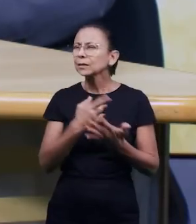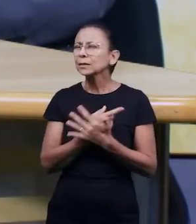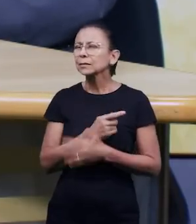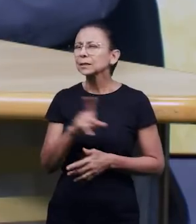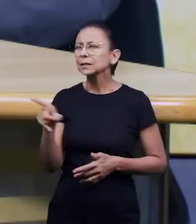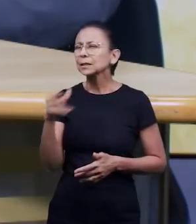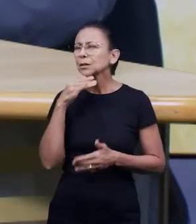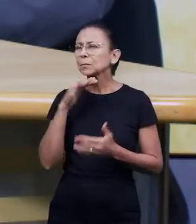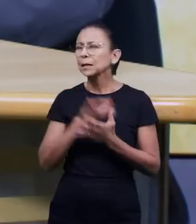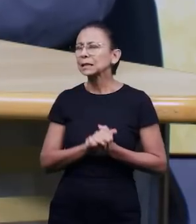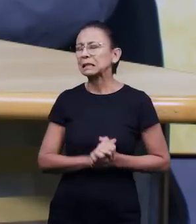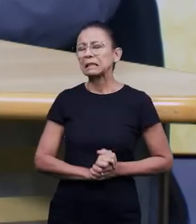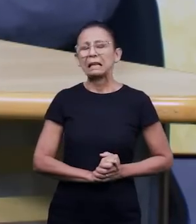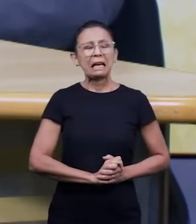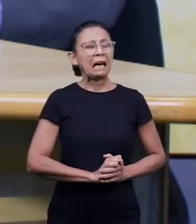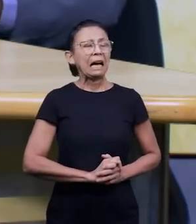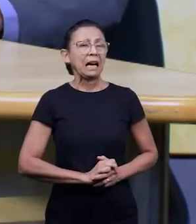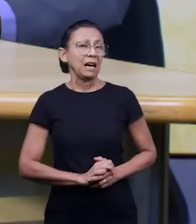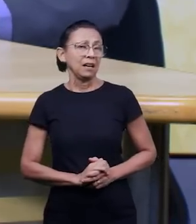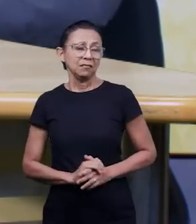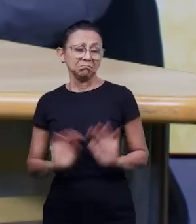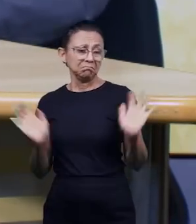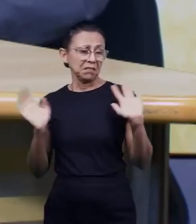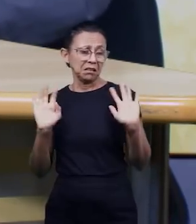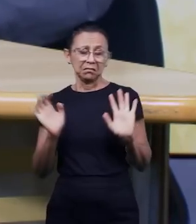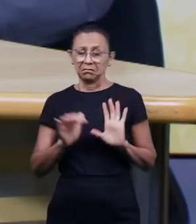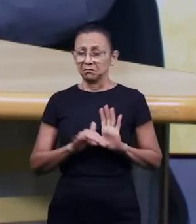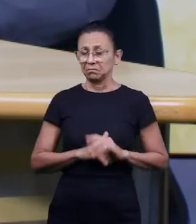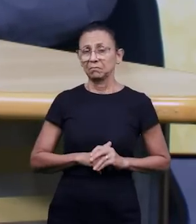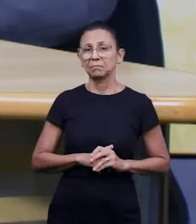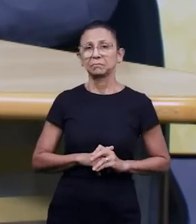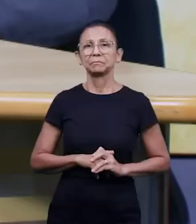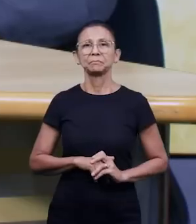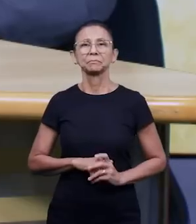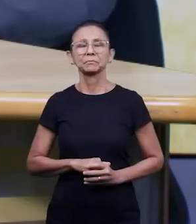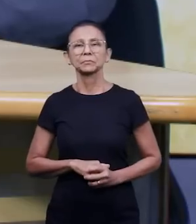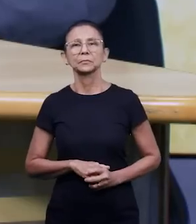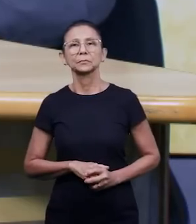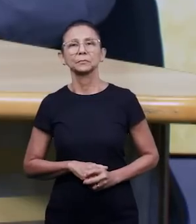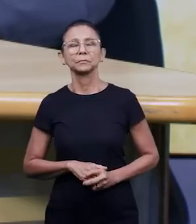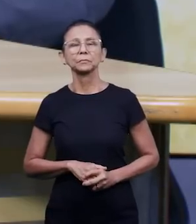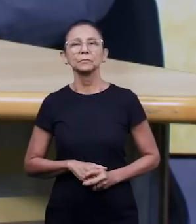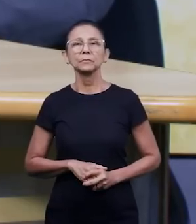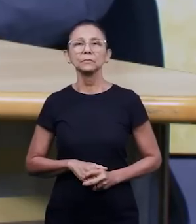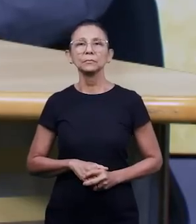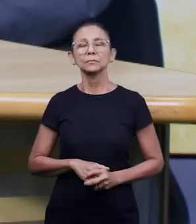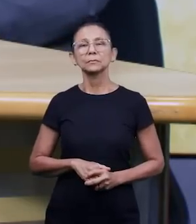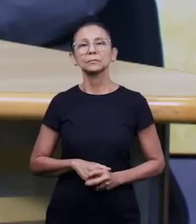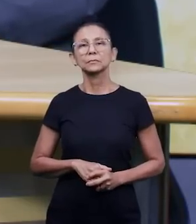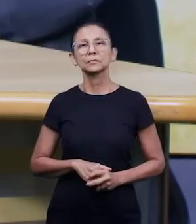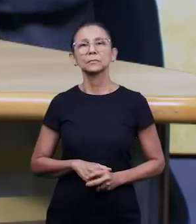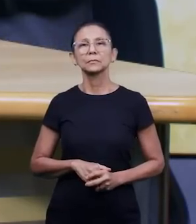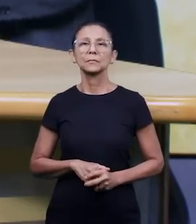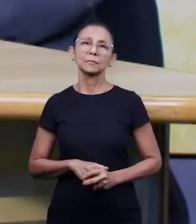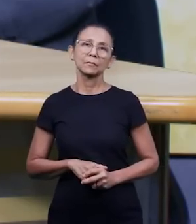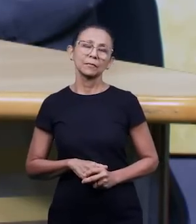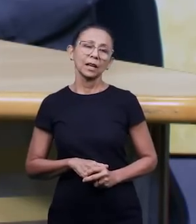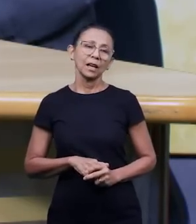pastor chama. Fulano, senta aqui. O que está acontecendo? Por que você está assim?